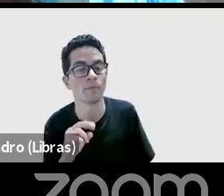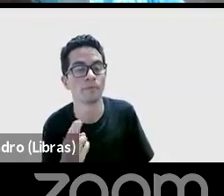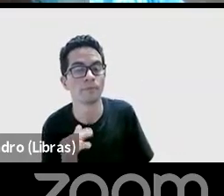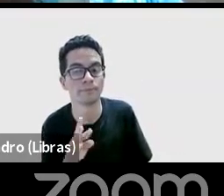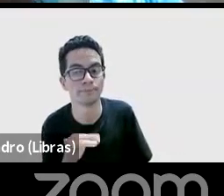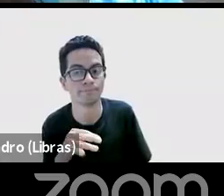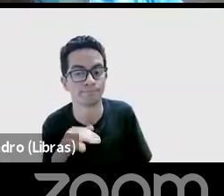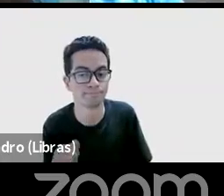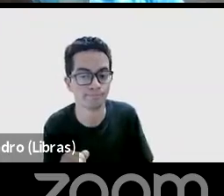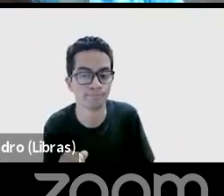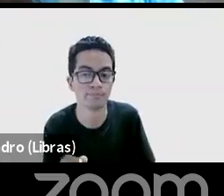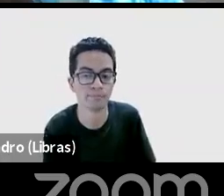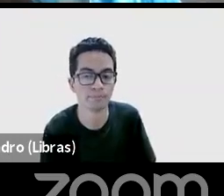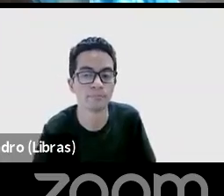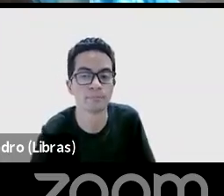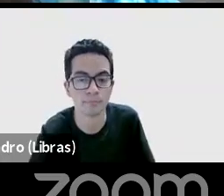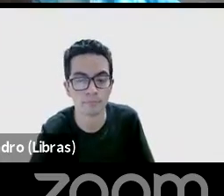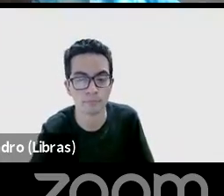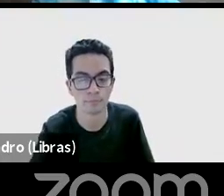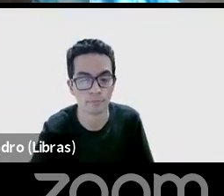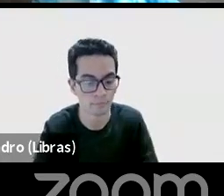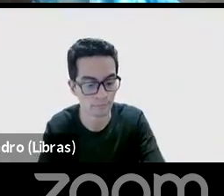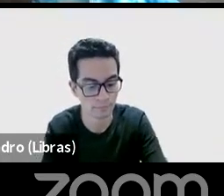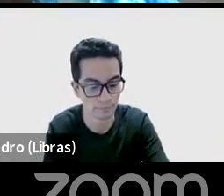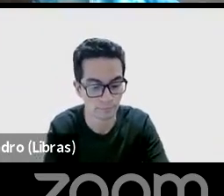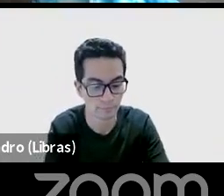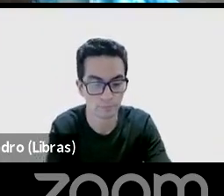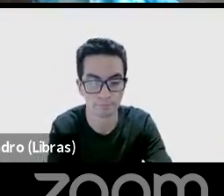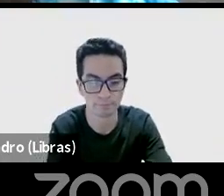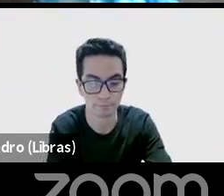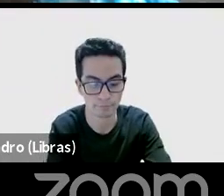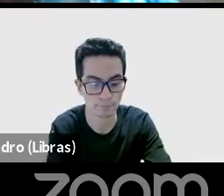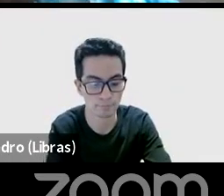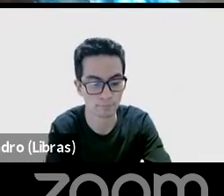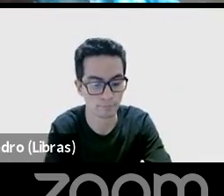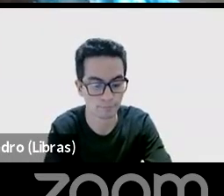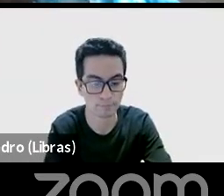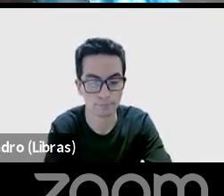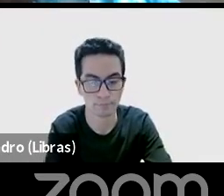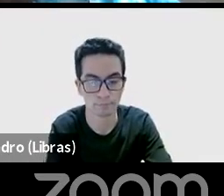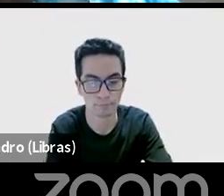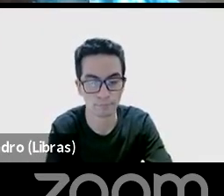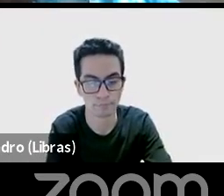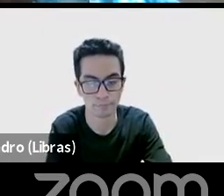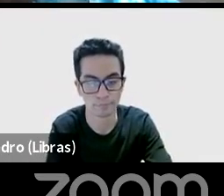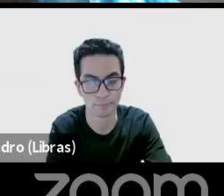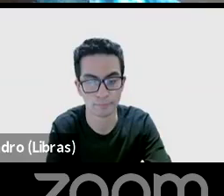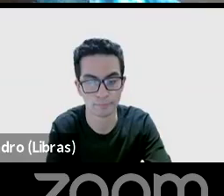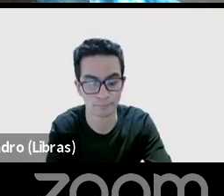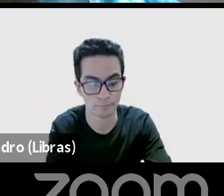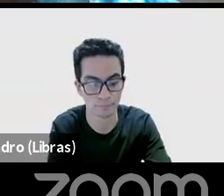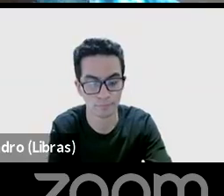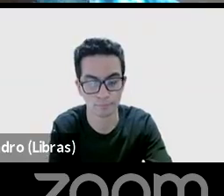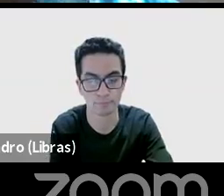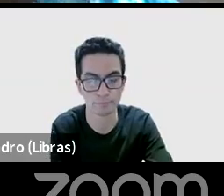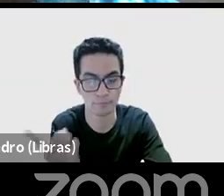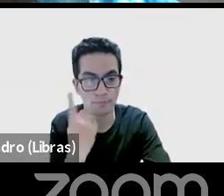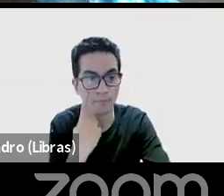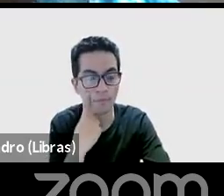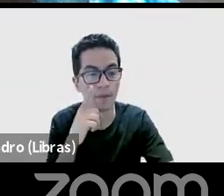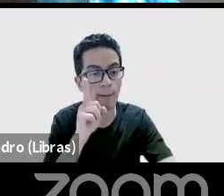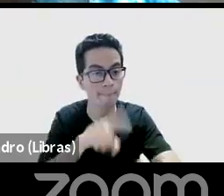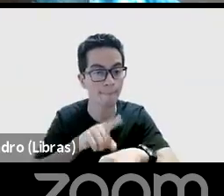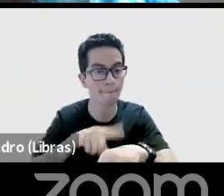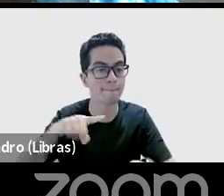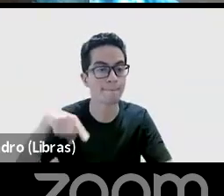né? Mas ele ficou para trás, né? E eu nem sei se faria sentido recuperar agora, porque a gente já está agora em outro momento, né? Mas